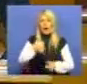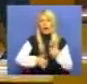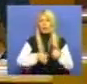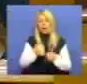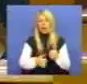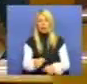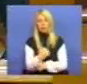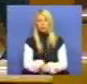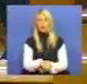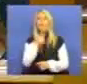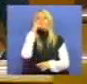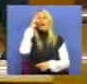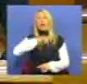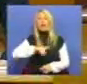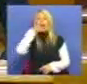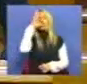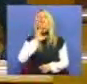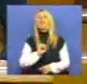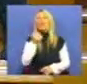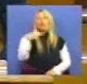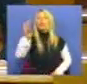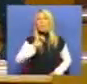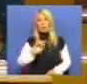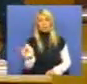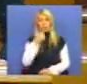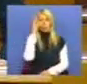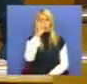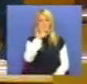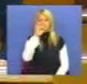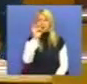governa o Partido Socialista? Não para os